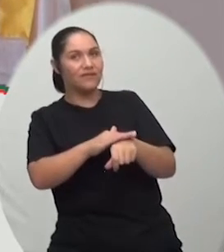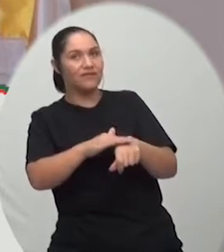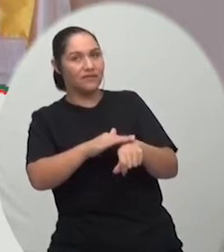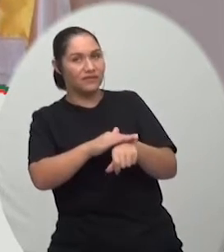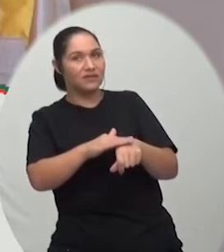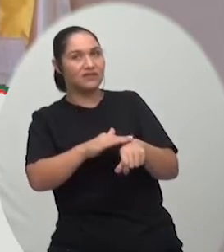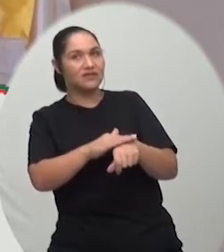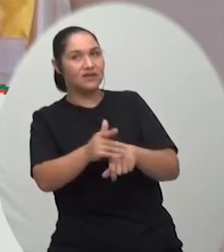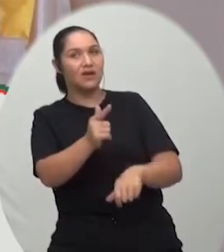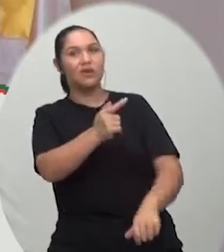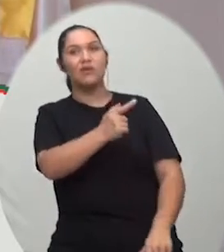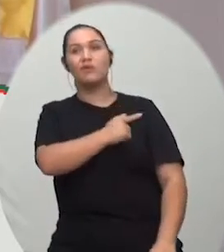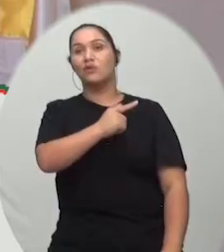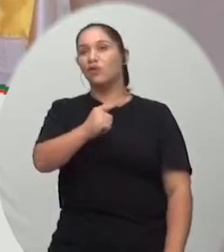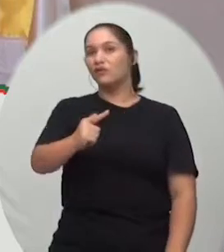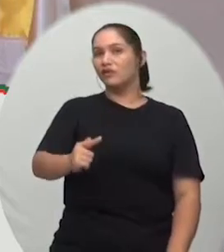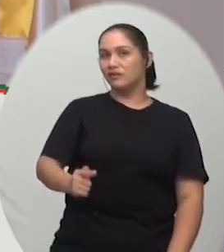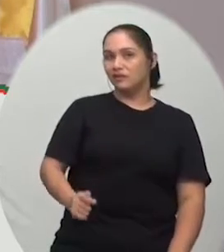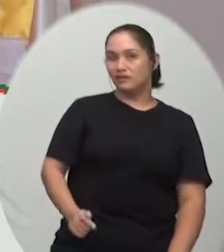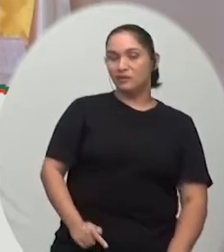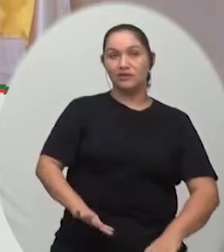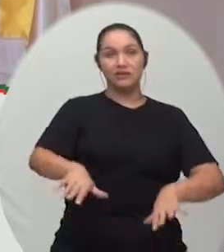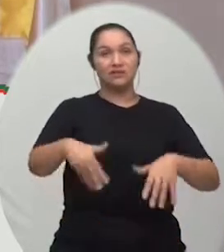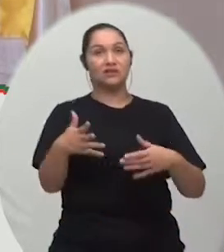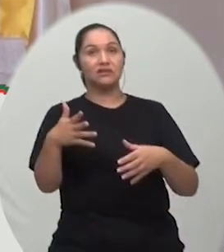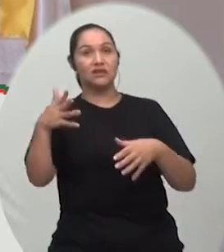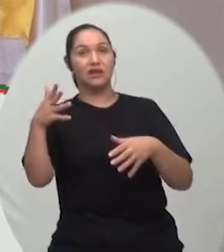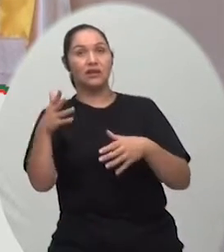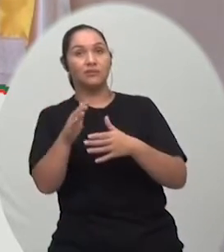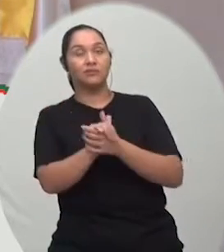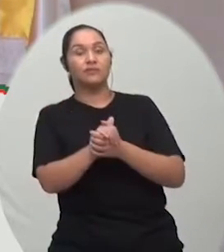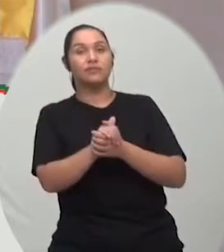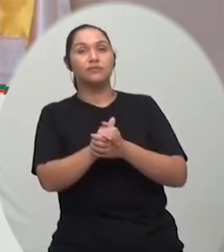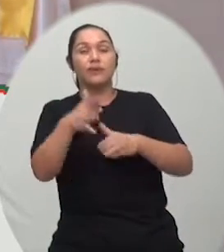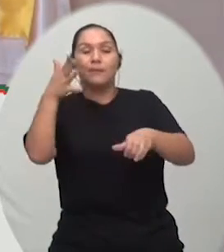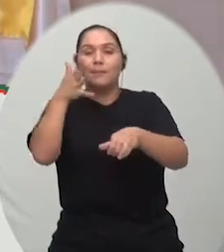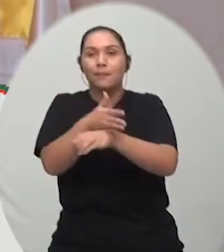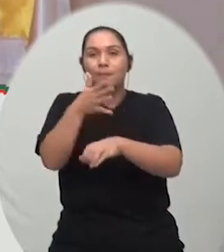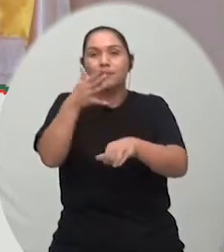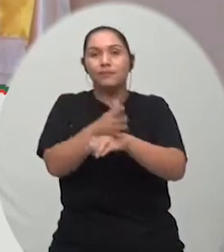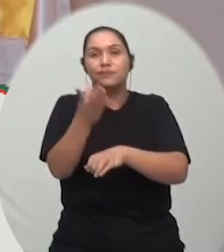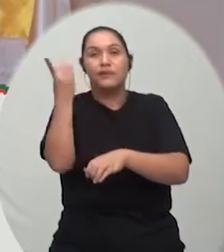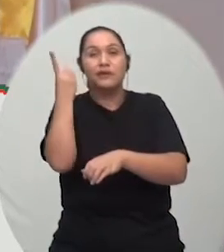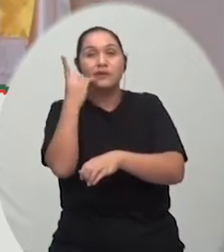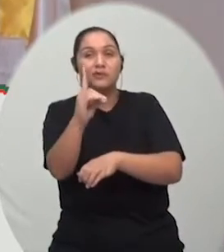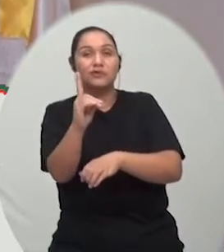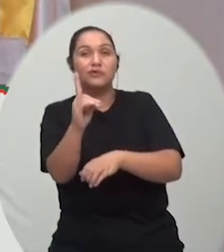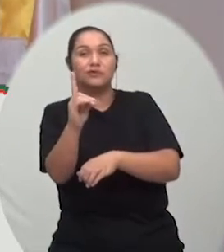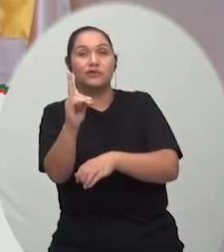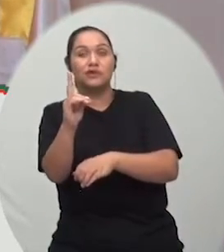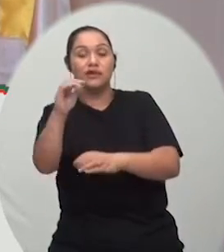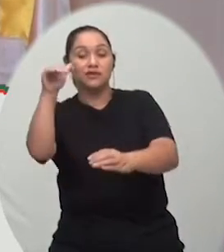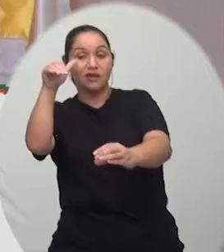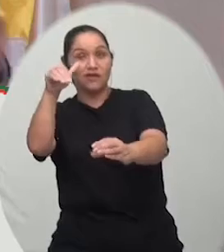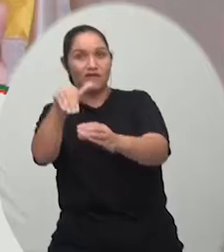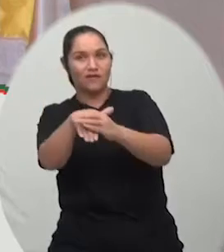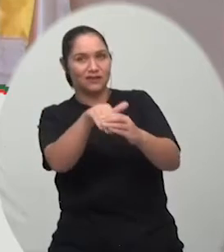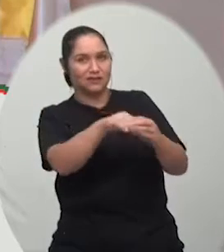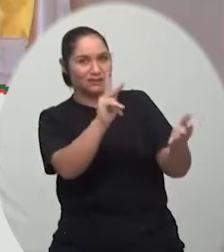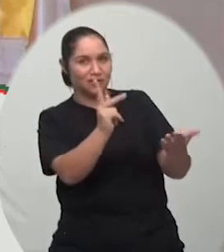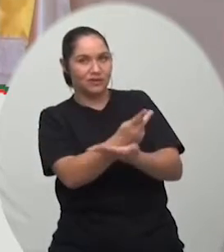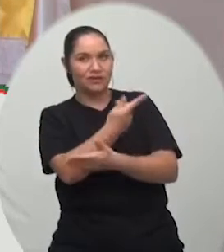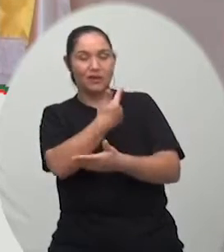suprapartidariamente, para que a gente possa se envolver, participar, estar presente no dia da votação, como uma forma de